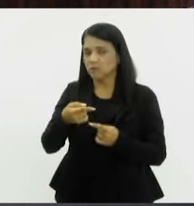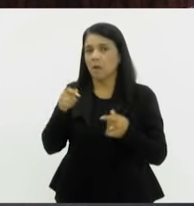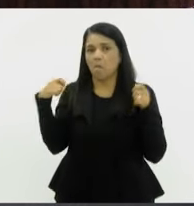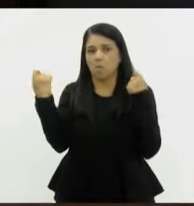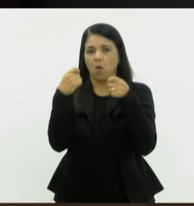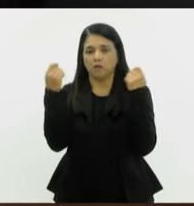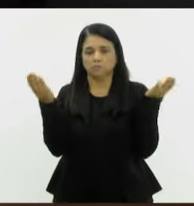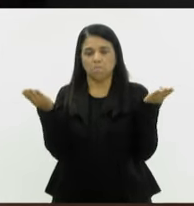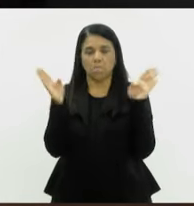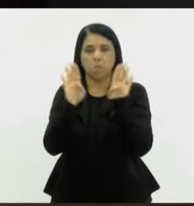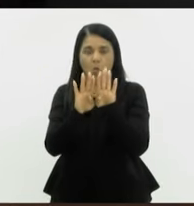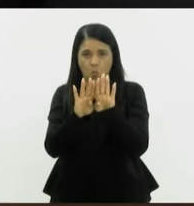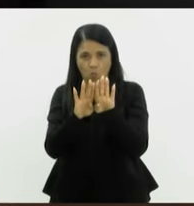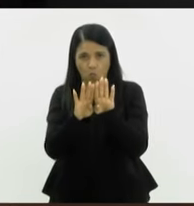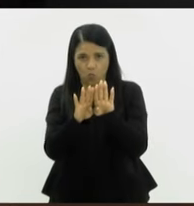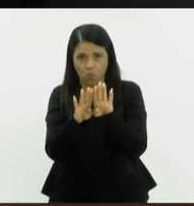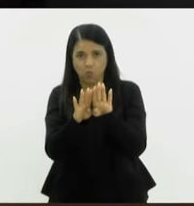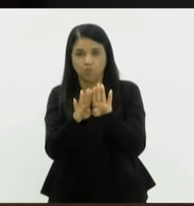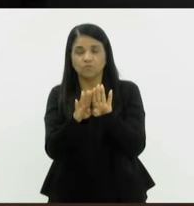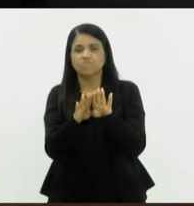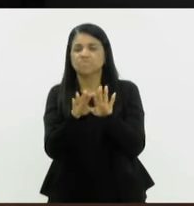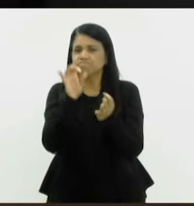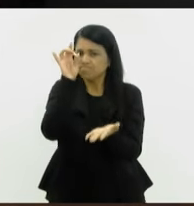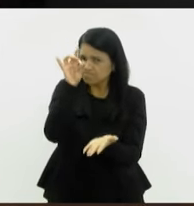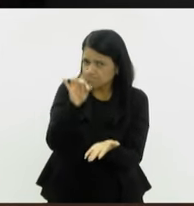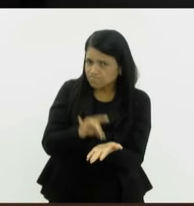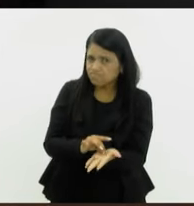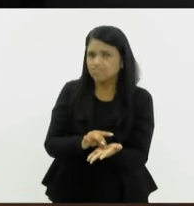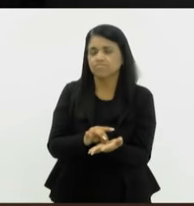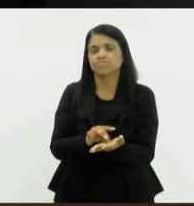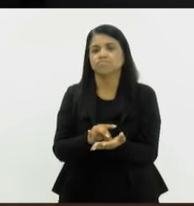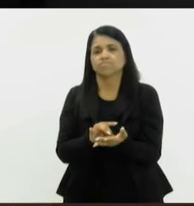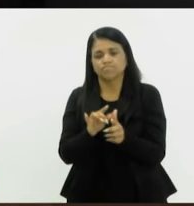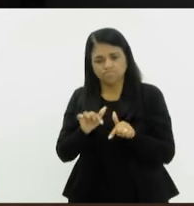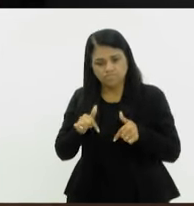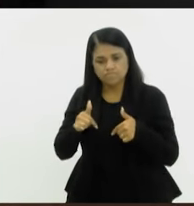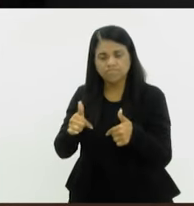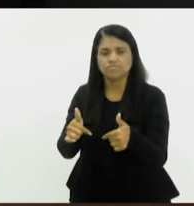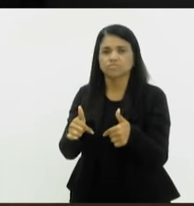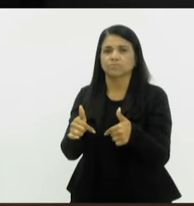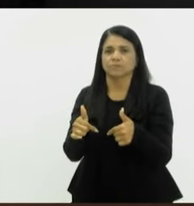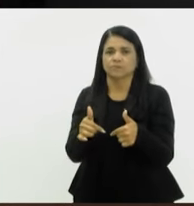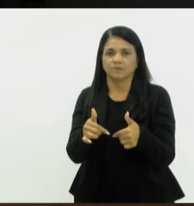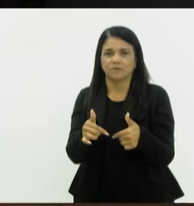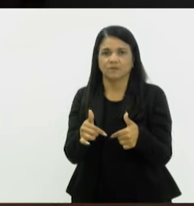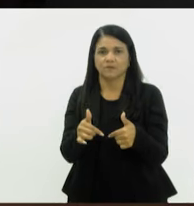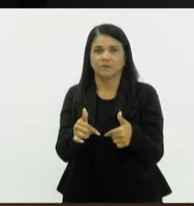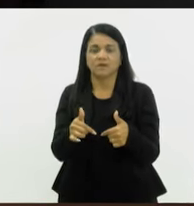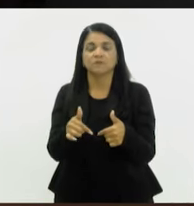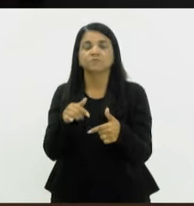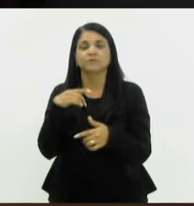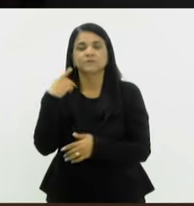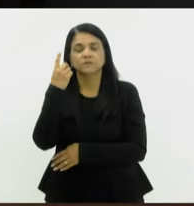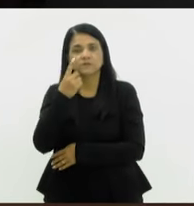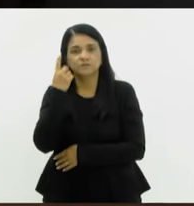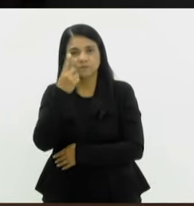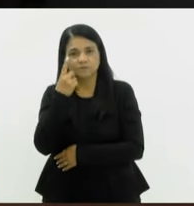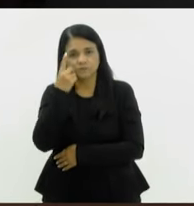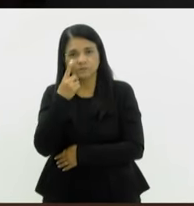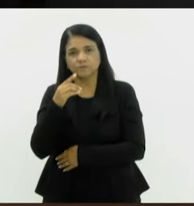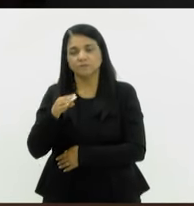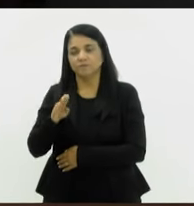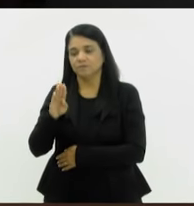é sobre isso a gente precisa de fato efetivar e o que tem que ser feito deputada queridíssima